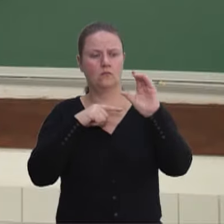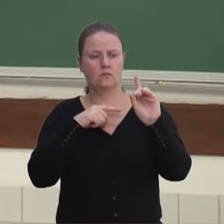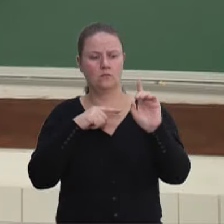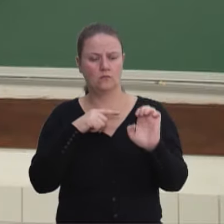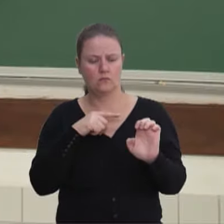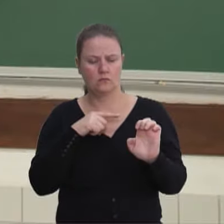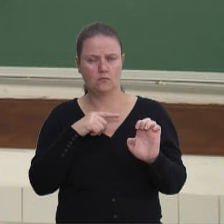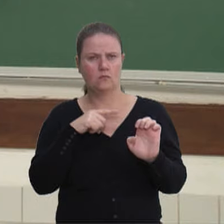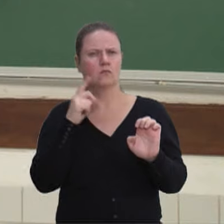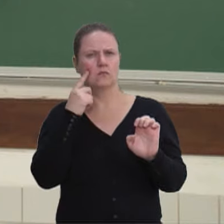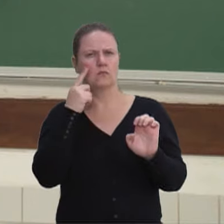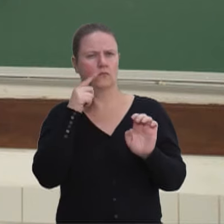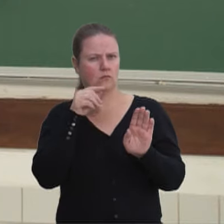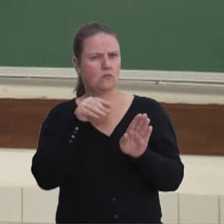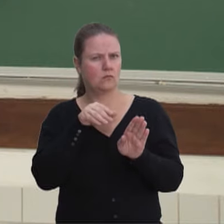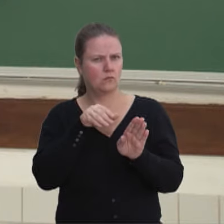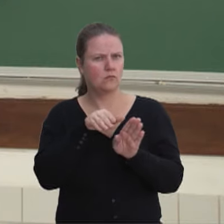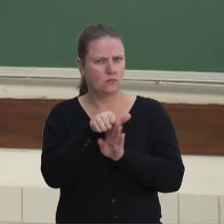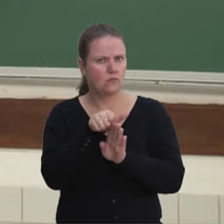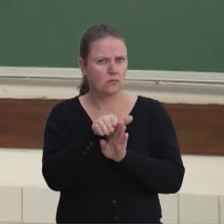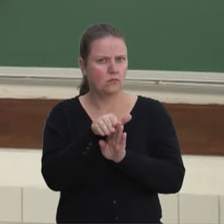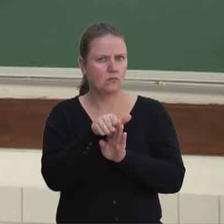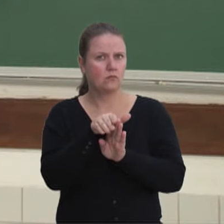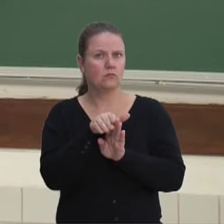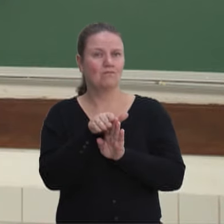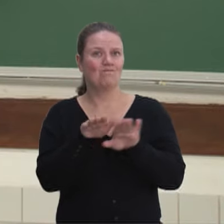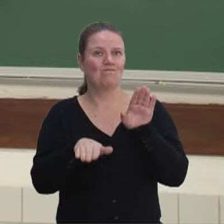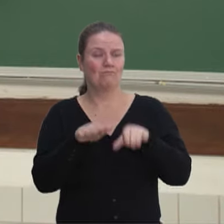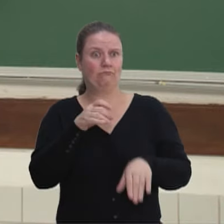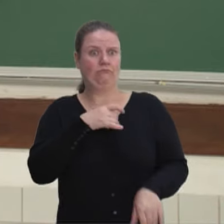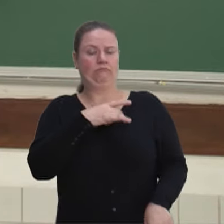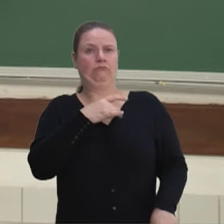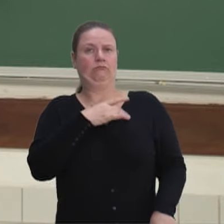vou dar uma dica, ela amedronta um pouco, né?